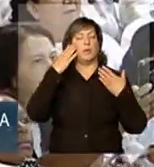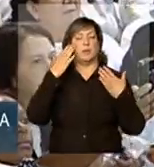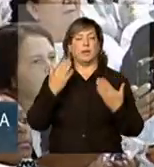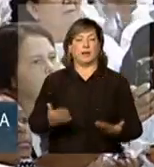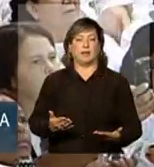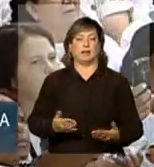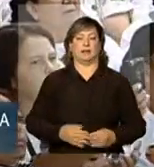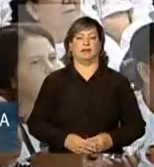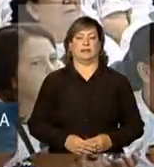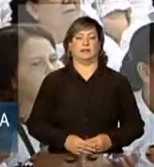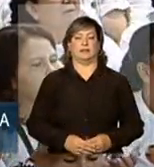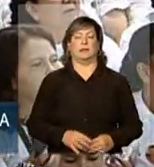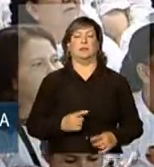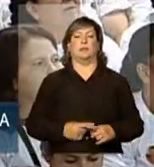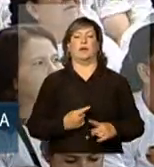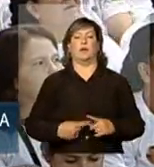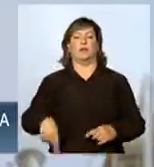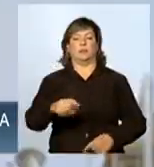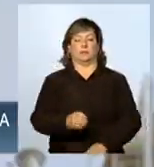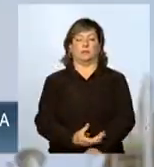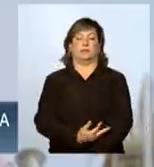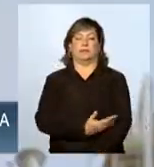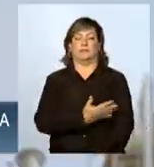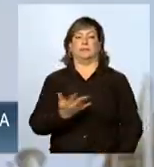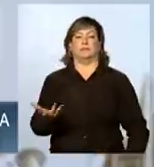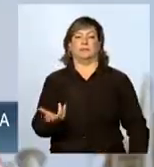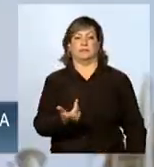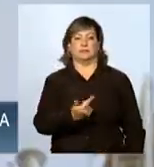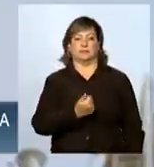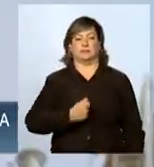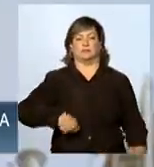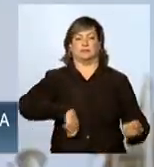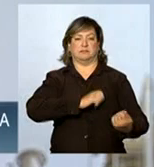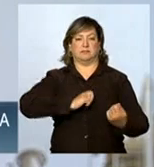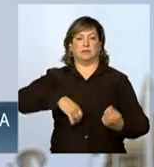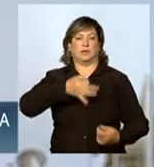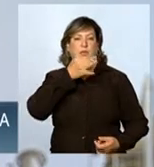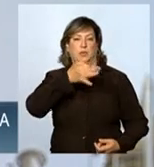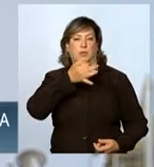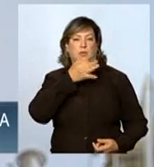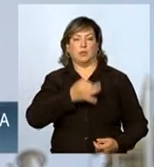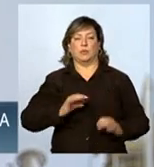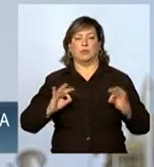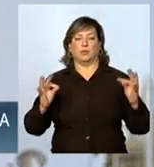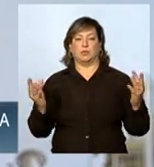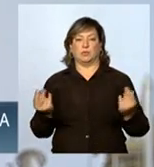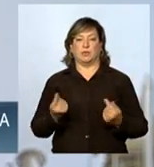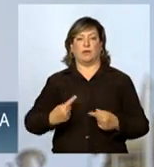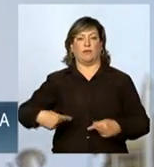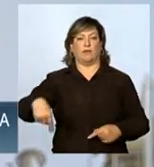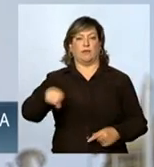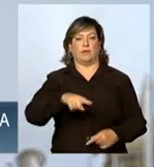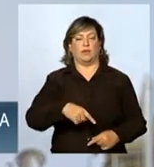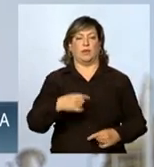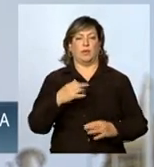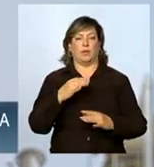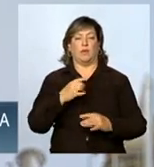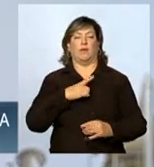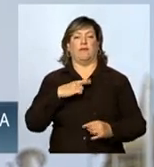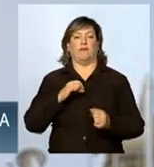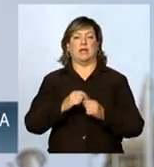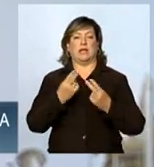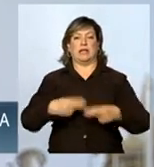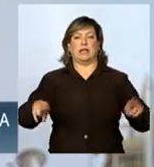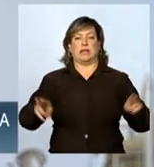agradecer pelo comovente desempenho ao vocês tocarem o nosso